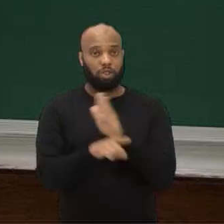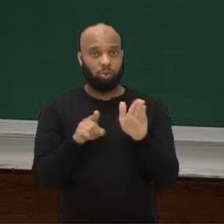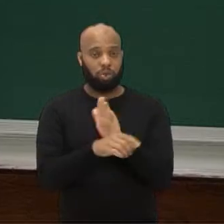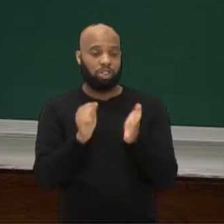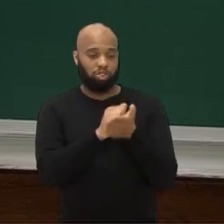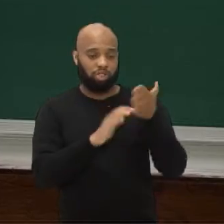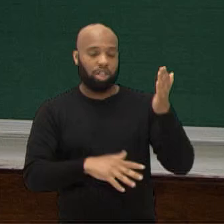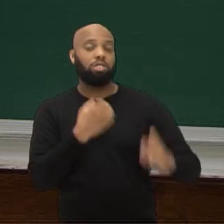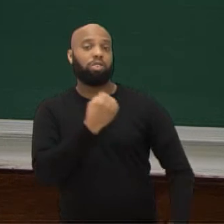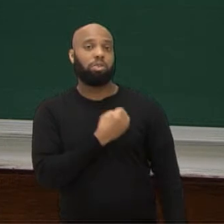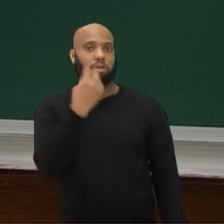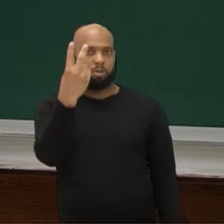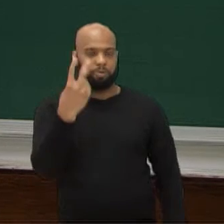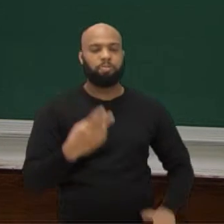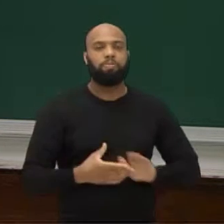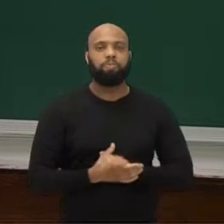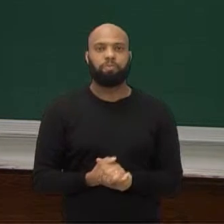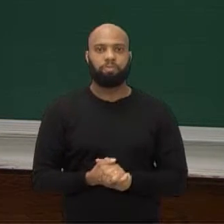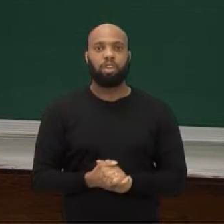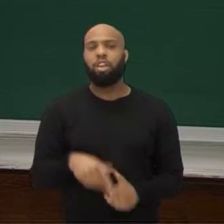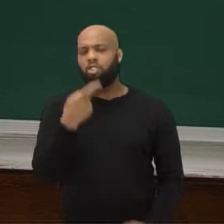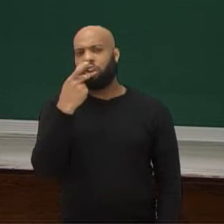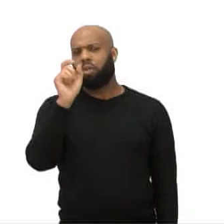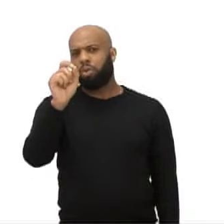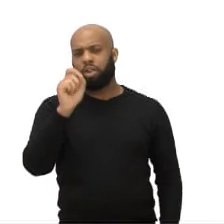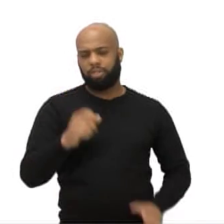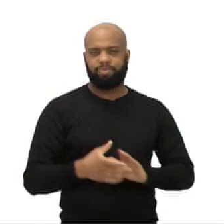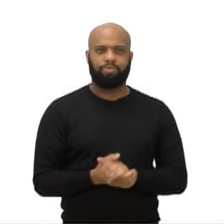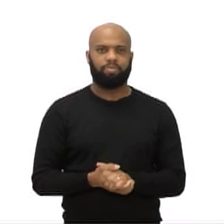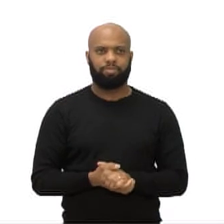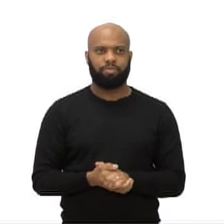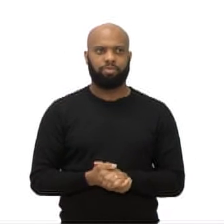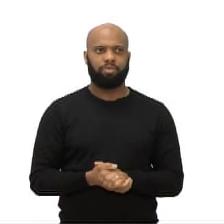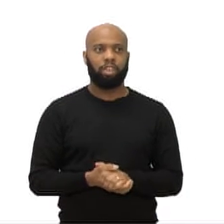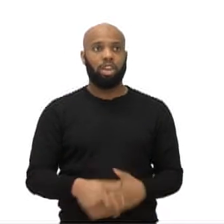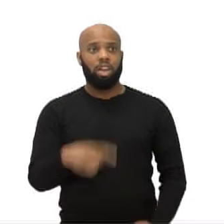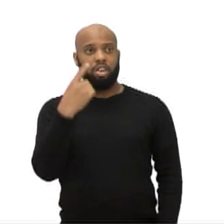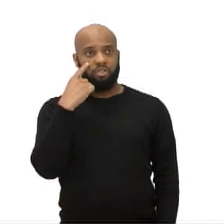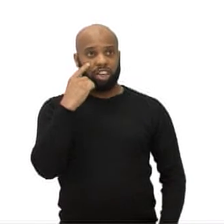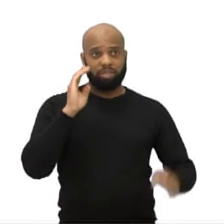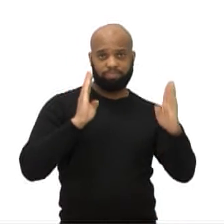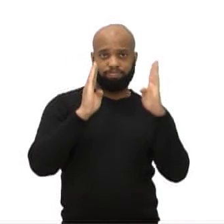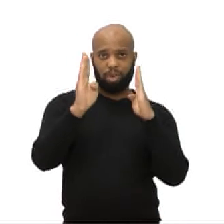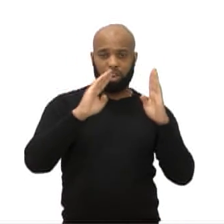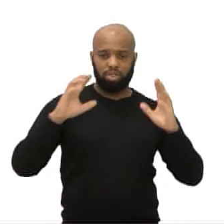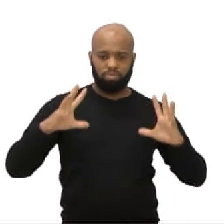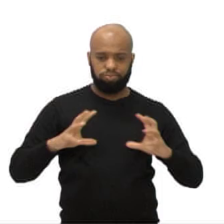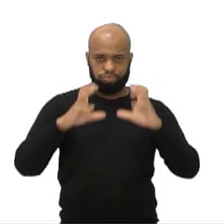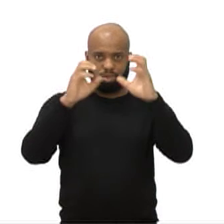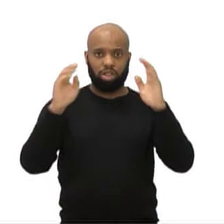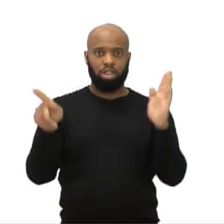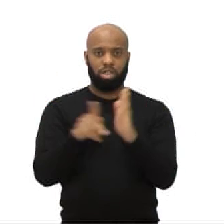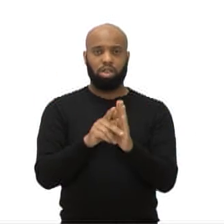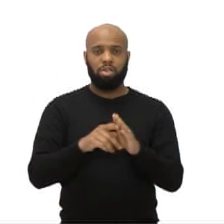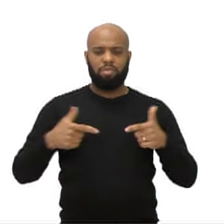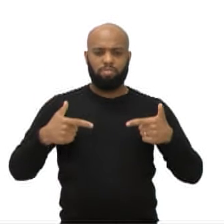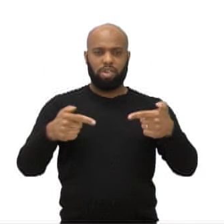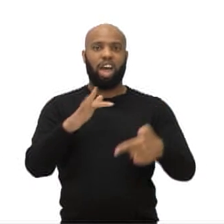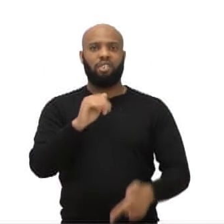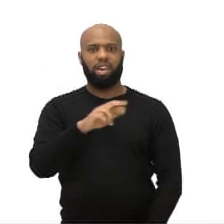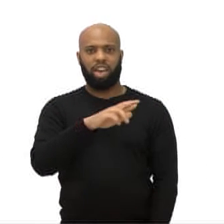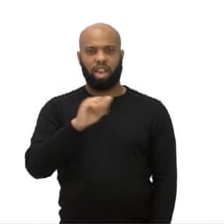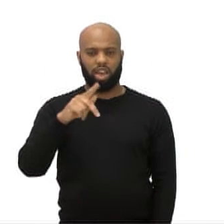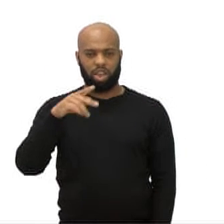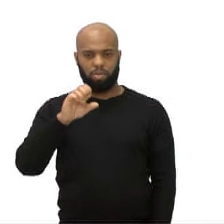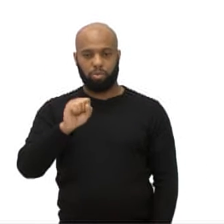Agora nós vamos para a nossa atividade número 2, que diz assim: considerando o período de conflito da Guerra dos Farrapos, responda